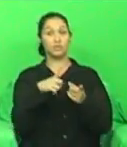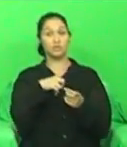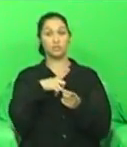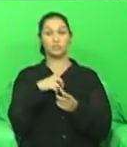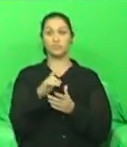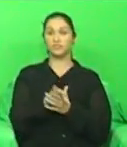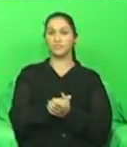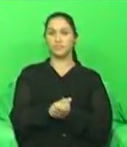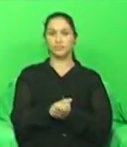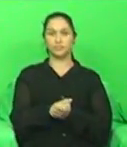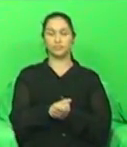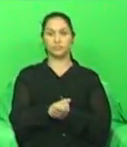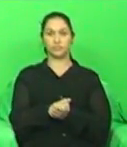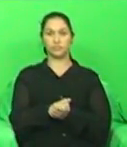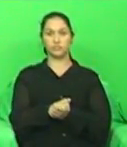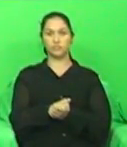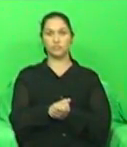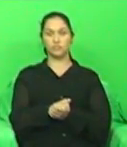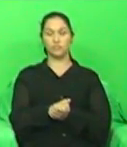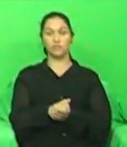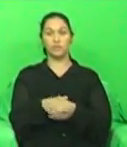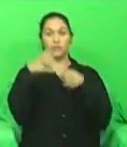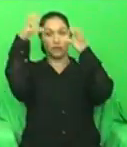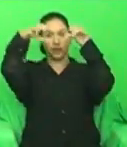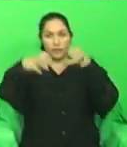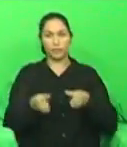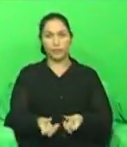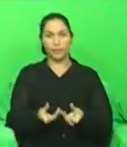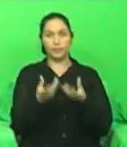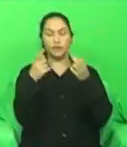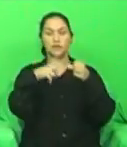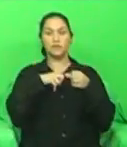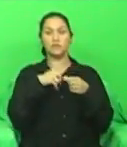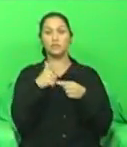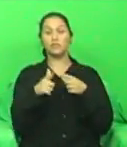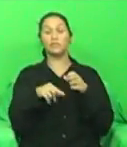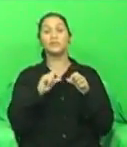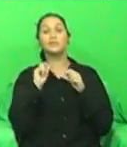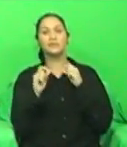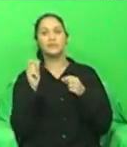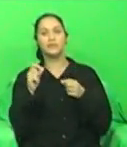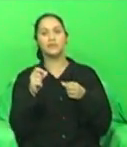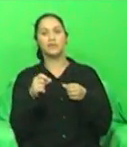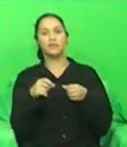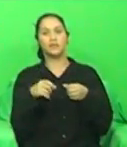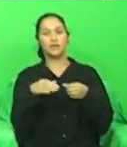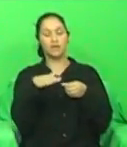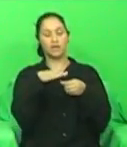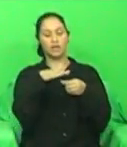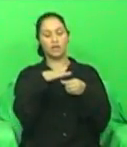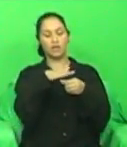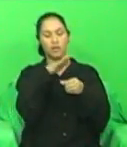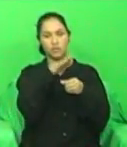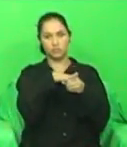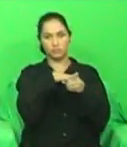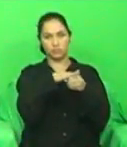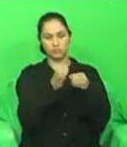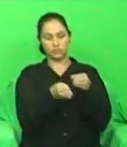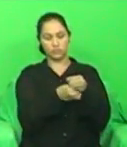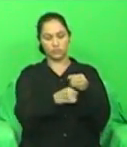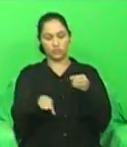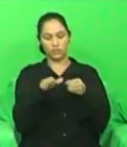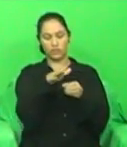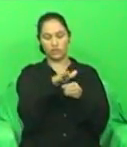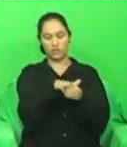problema nas bocas de lobo e boca de lobo é preciso fazer a limpeza de bocas de lobo e aí pra isso preciso de pessoal o